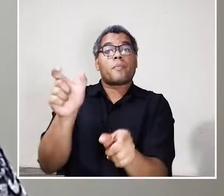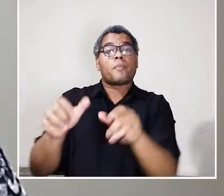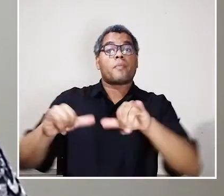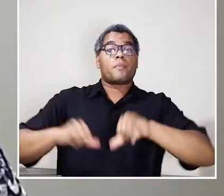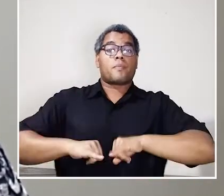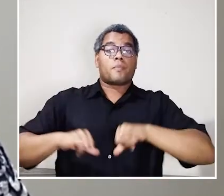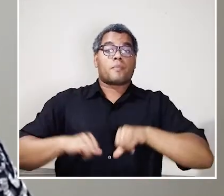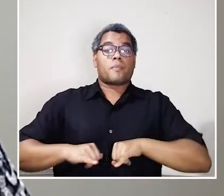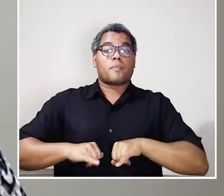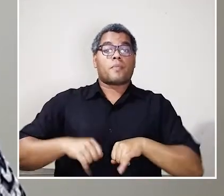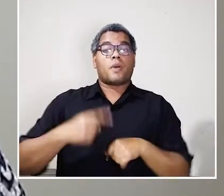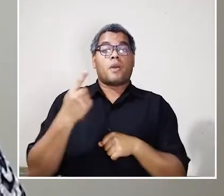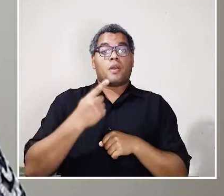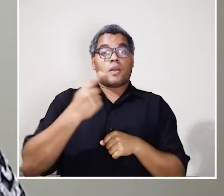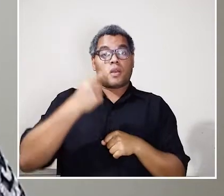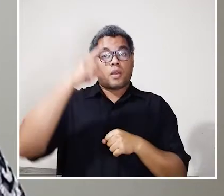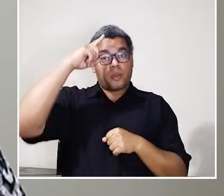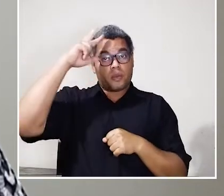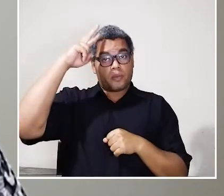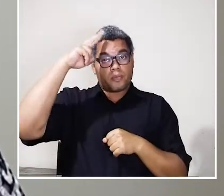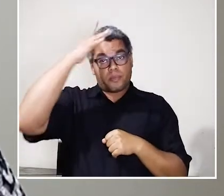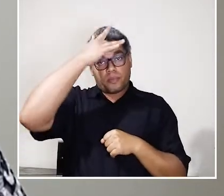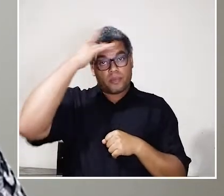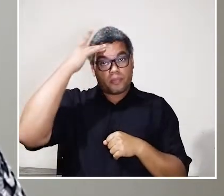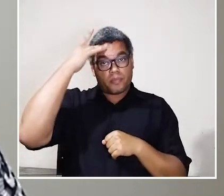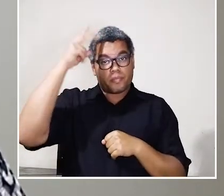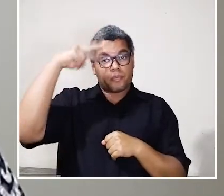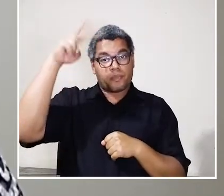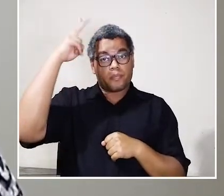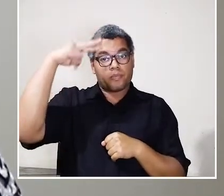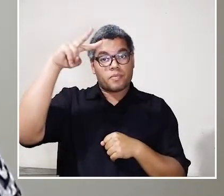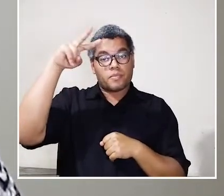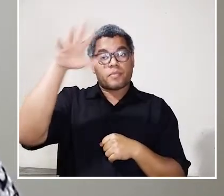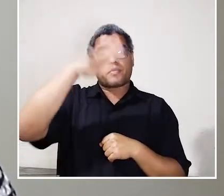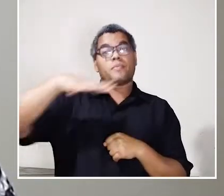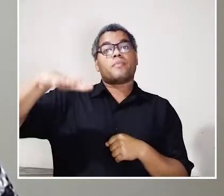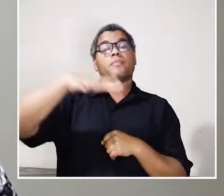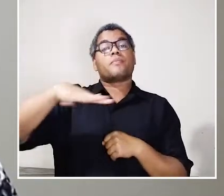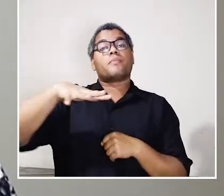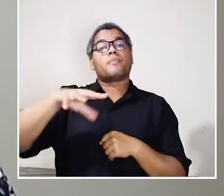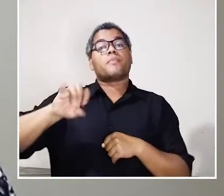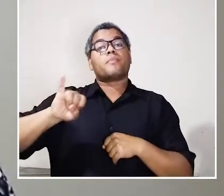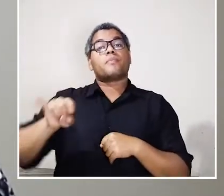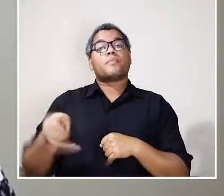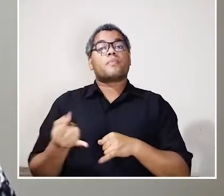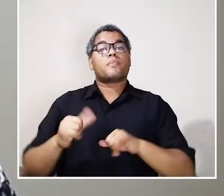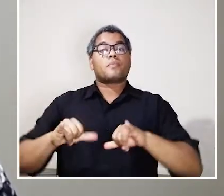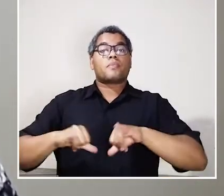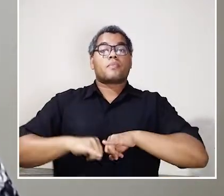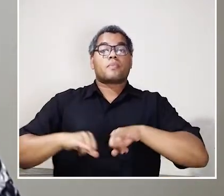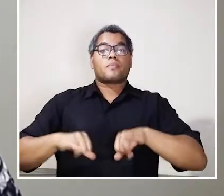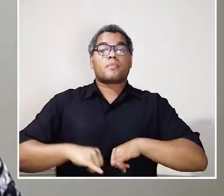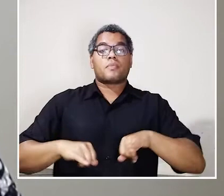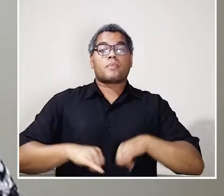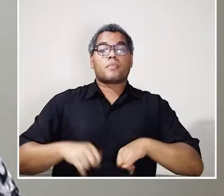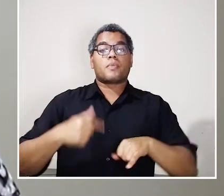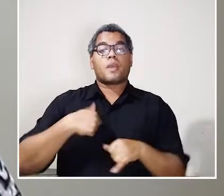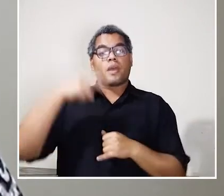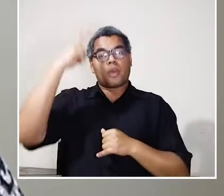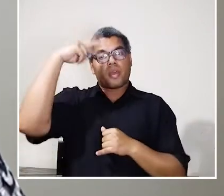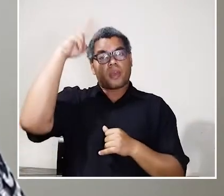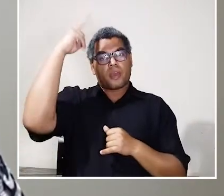essas pessoas? A primeira pessoa que vem à minha mente diante dessa situação é Jó. Eu